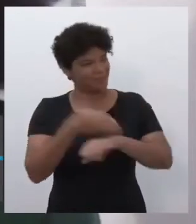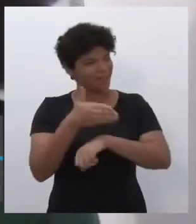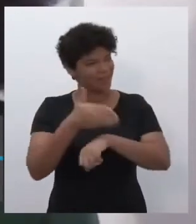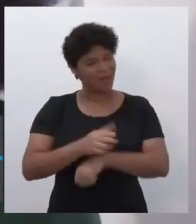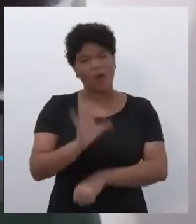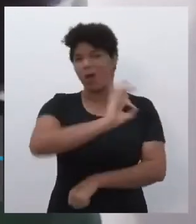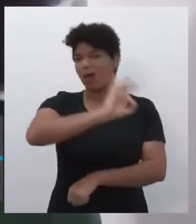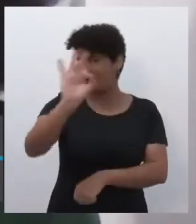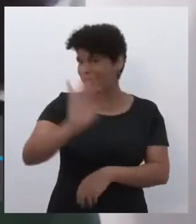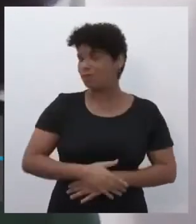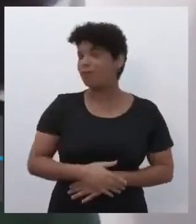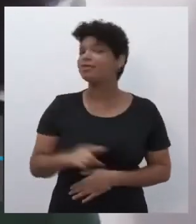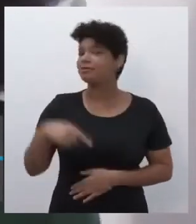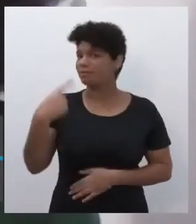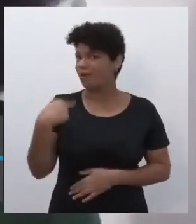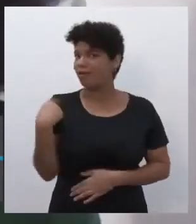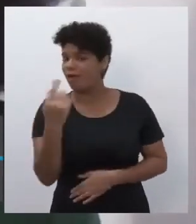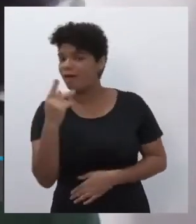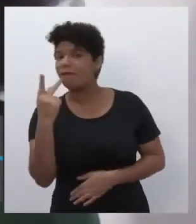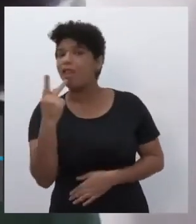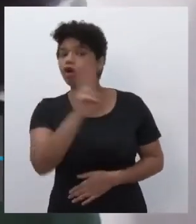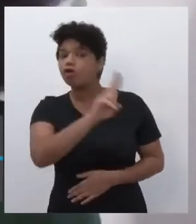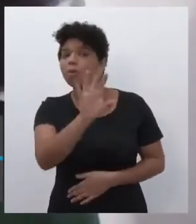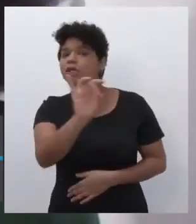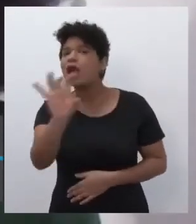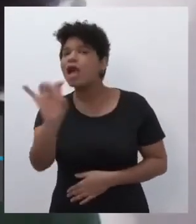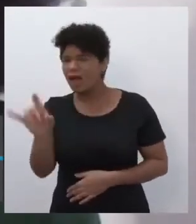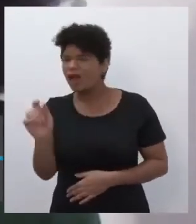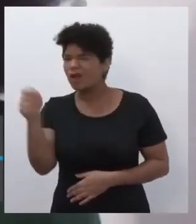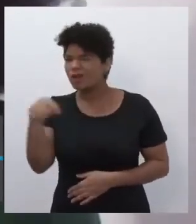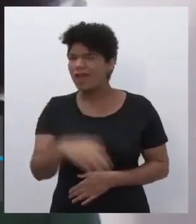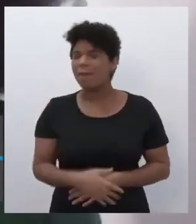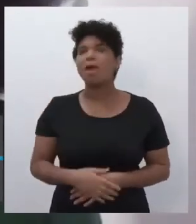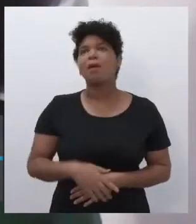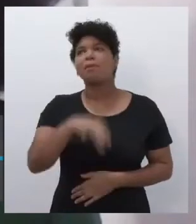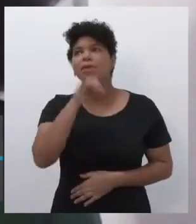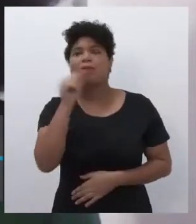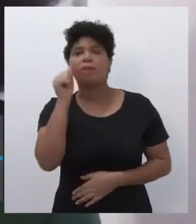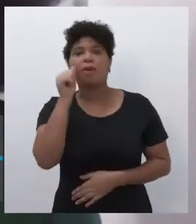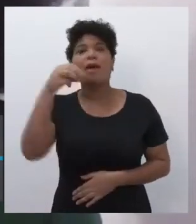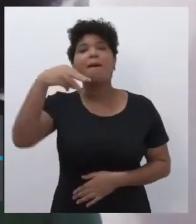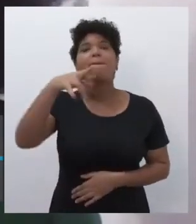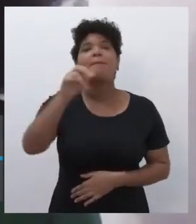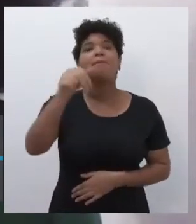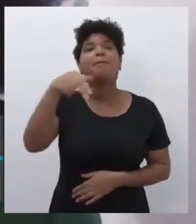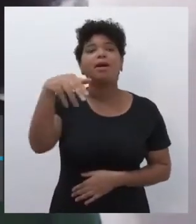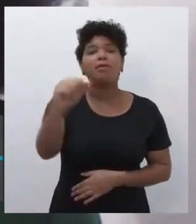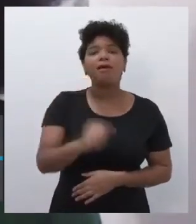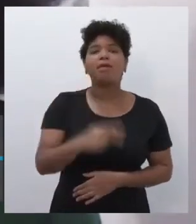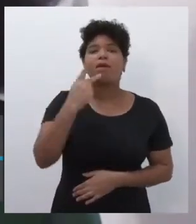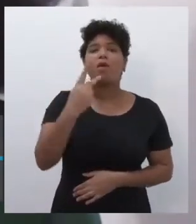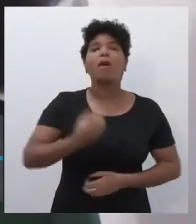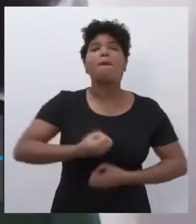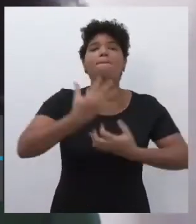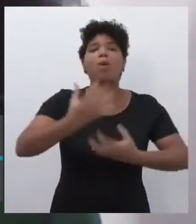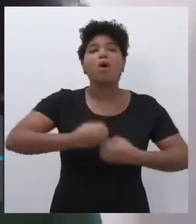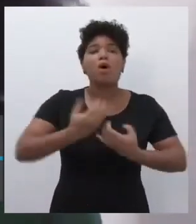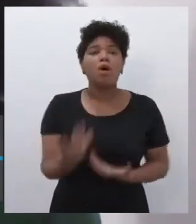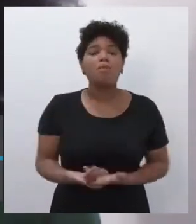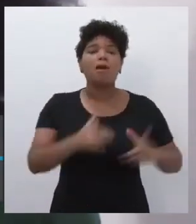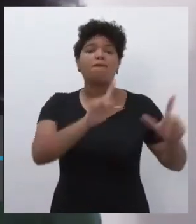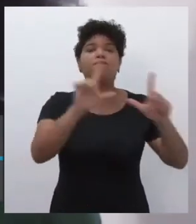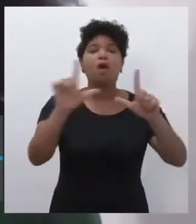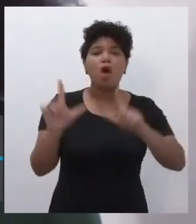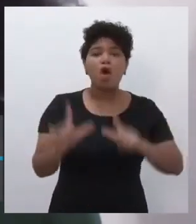pouquinho aí dessas contribuições. A professora Mariana falou que trabalha poemas, imagens, professora Patrícia, histórias